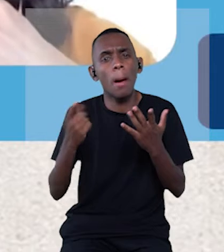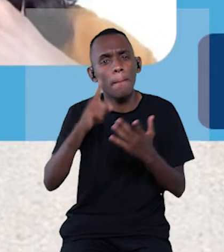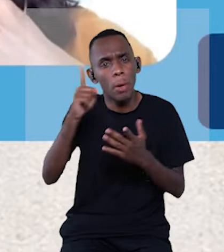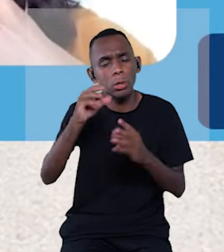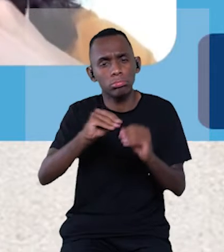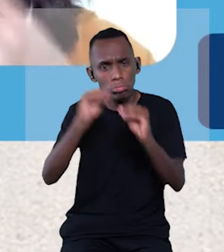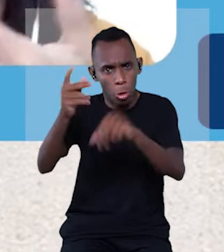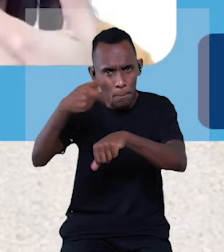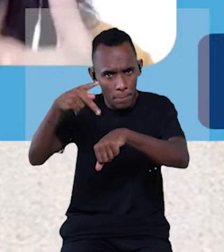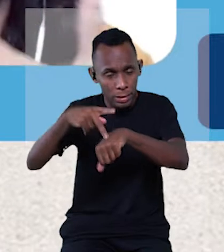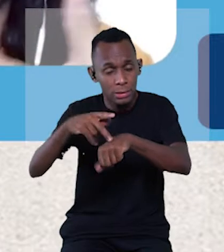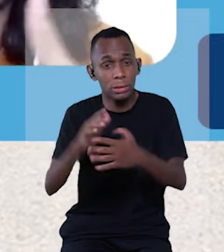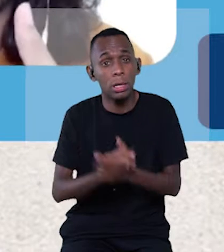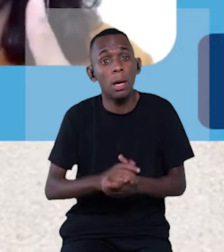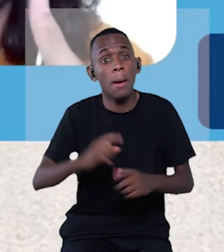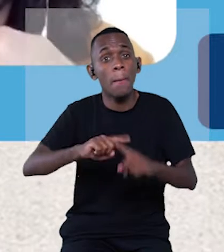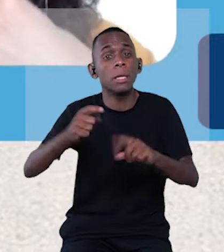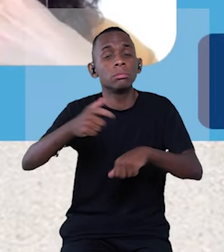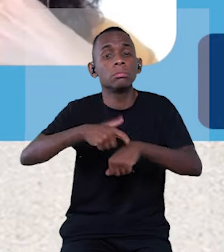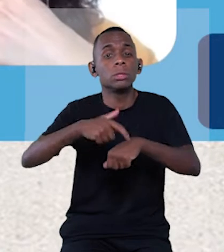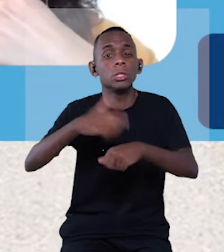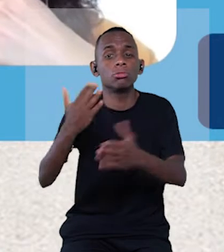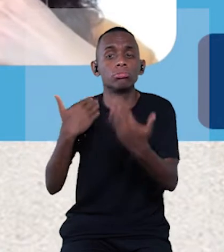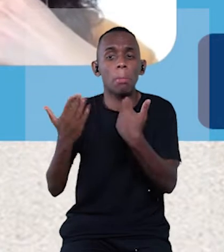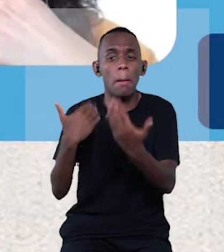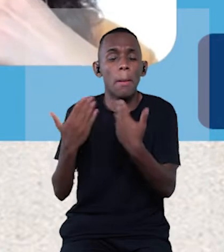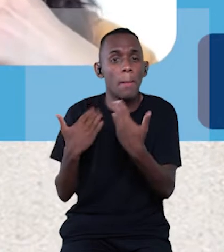Sérvia. Mas quando a gente conversava,